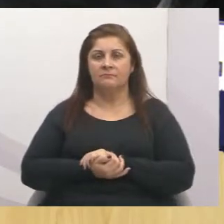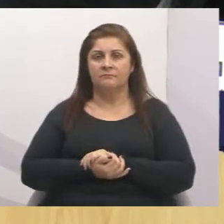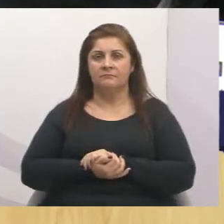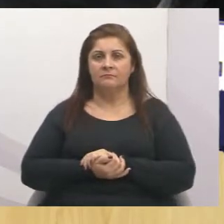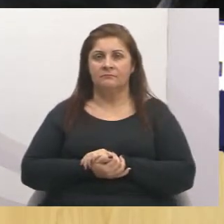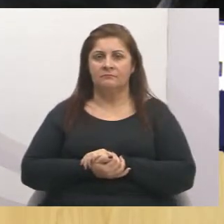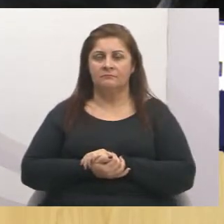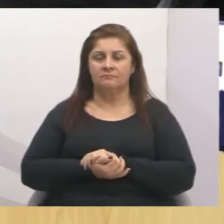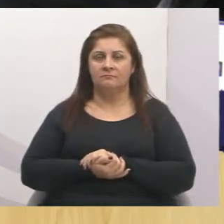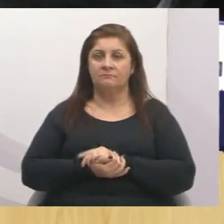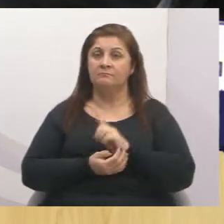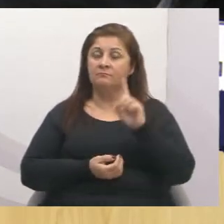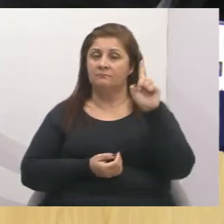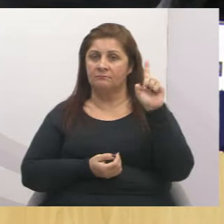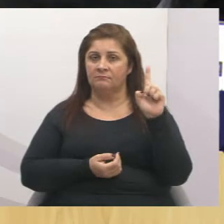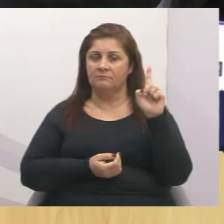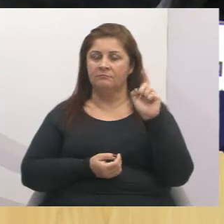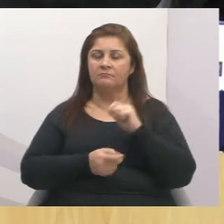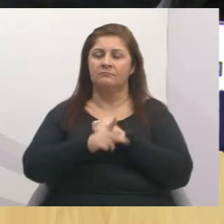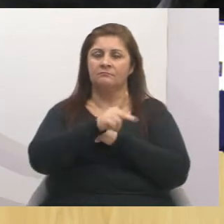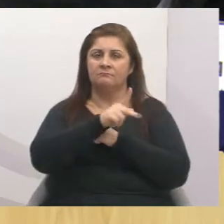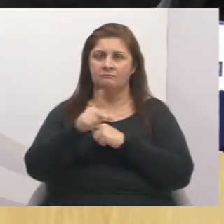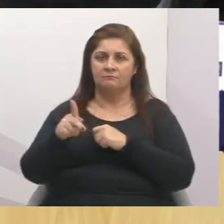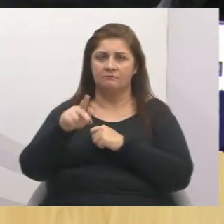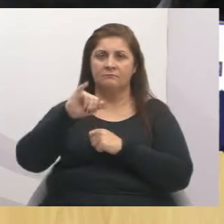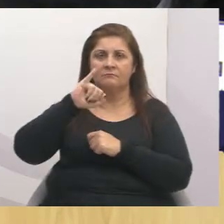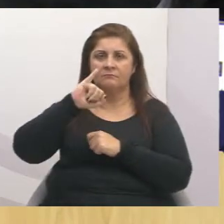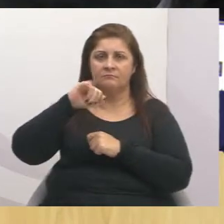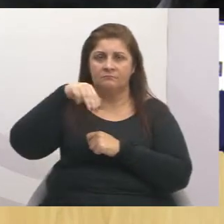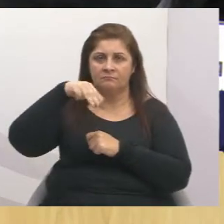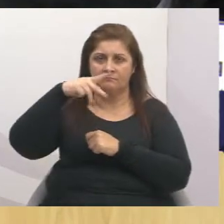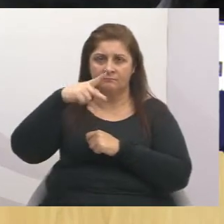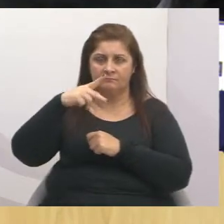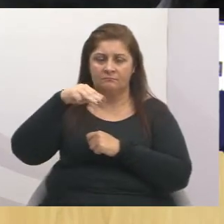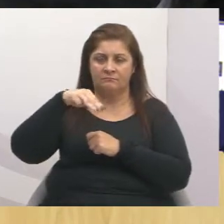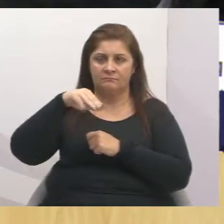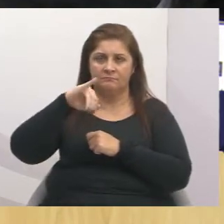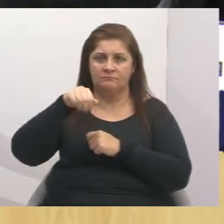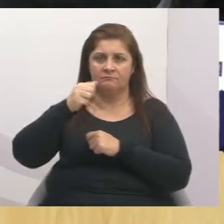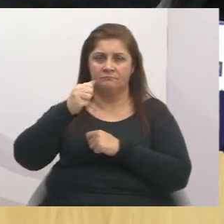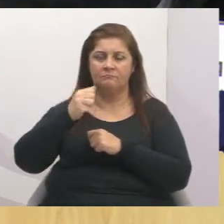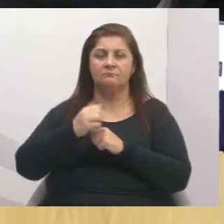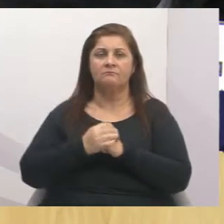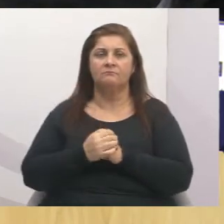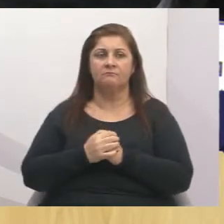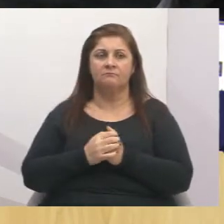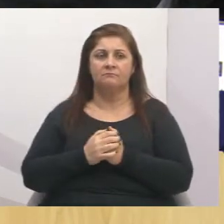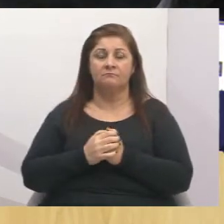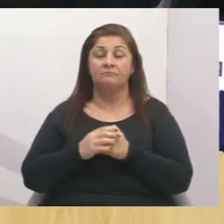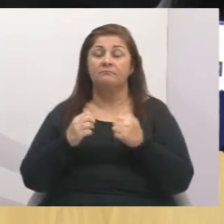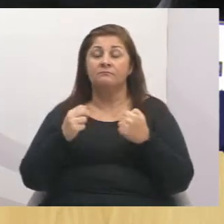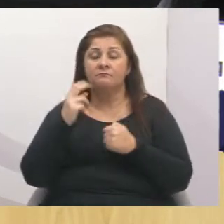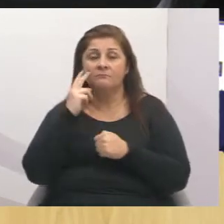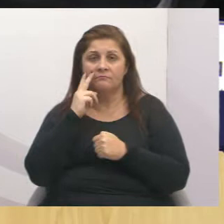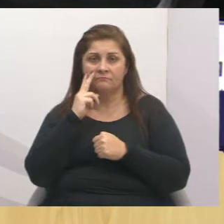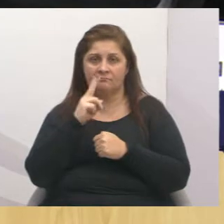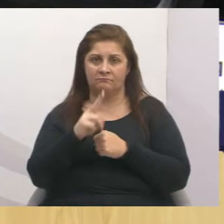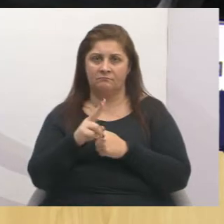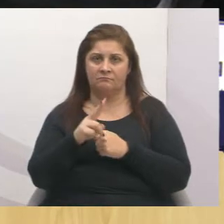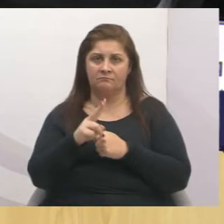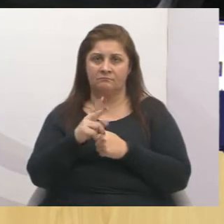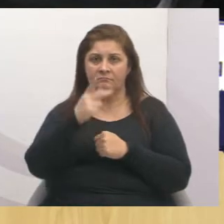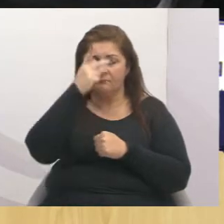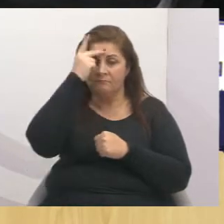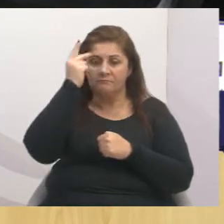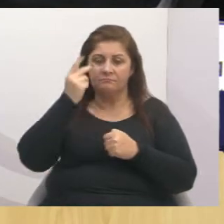Na minha condição como presidente, eu tenho que ter esse olhar para os servidores,